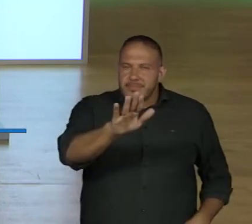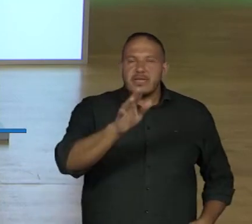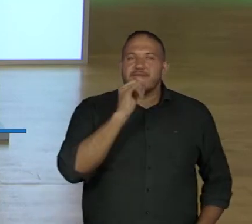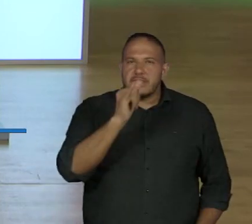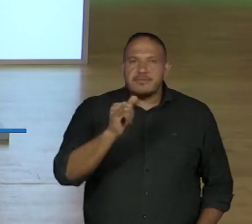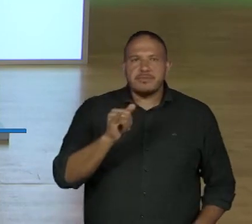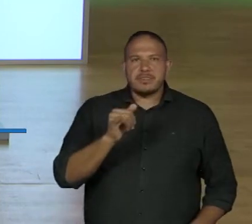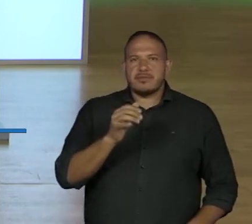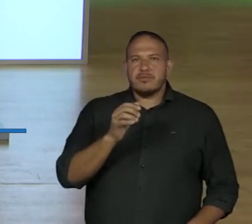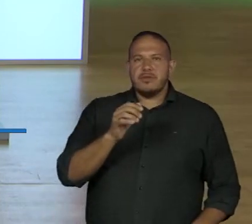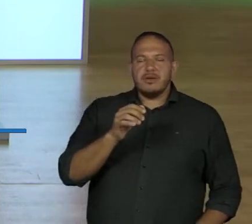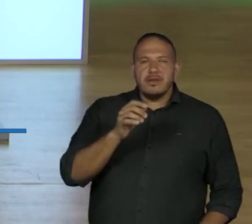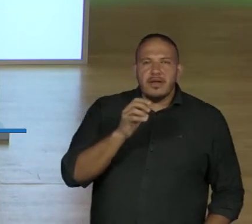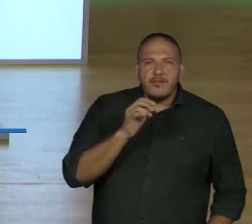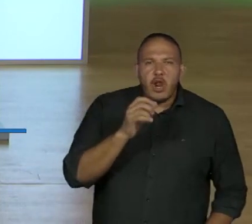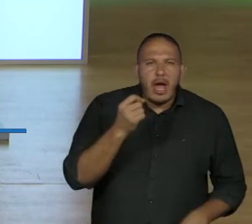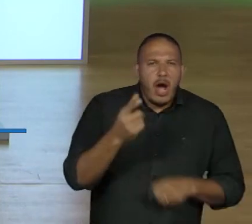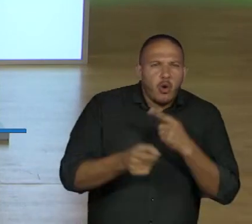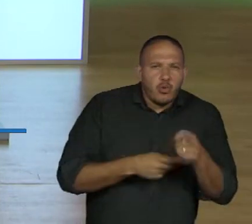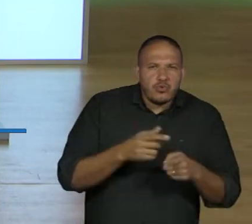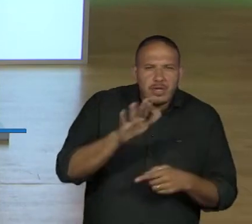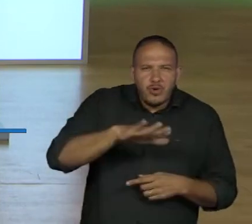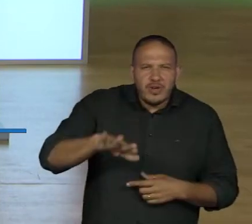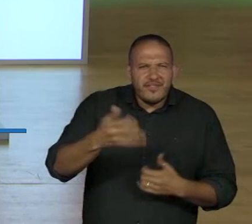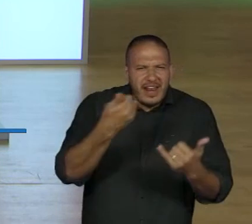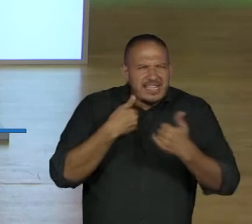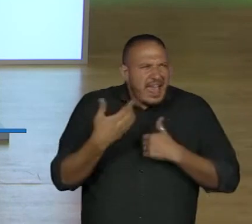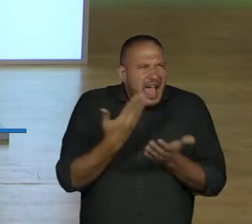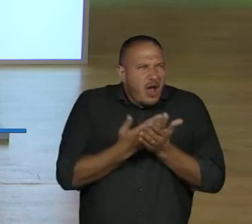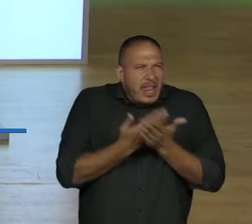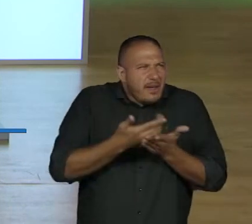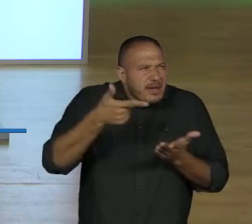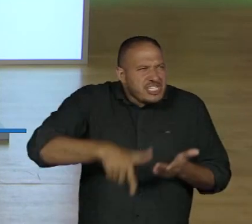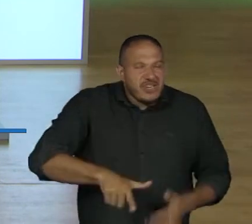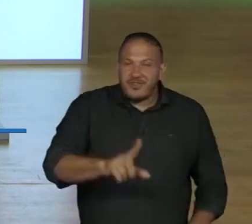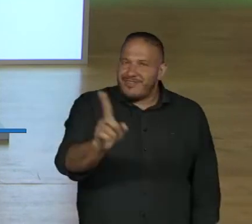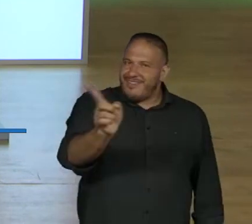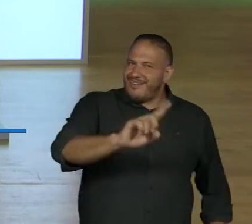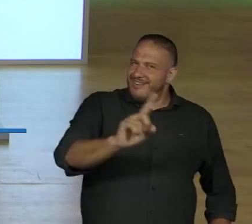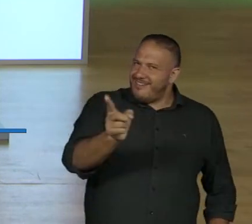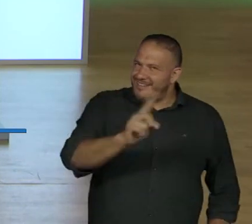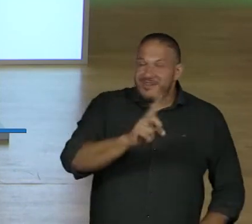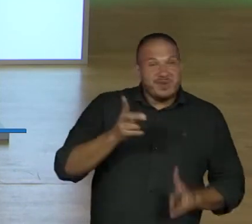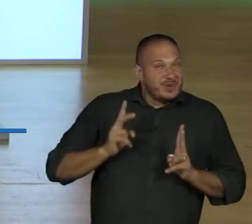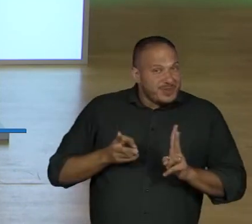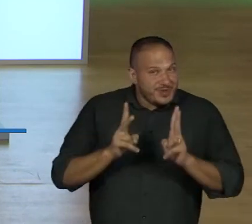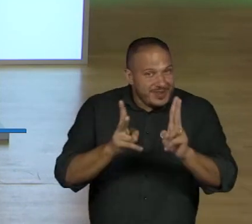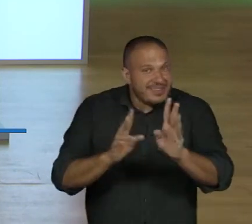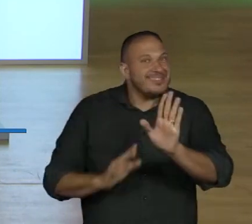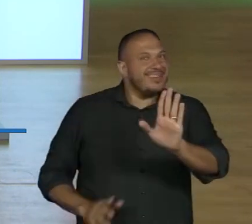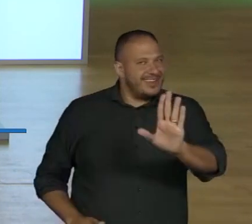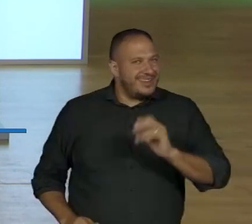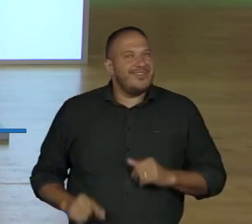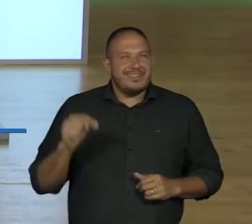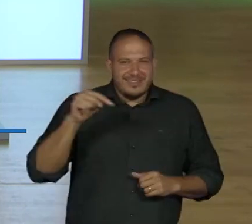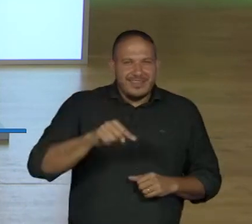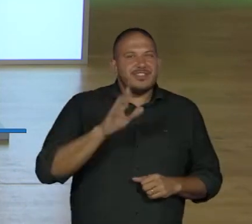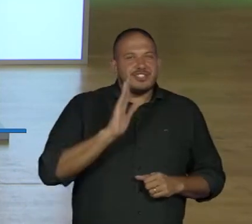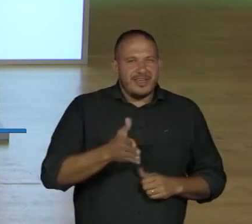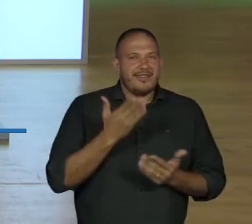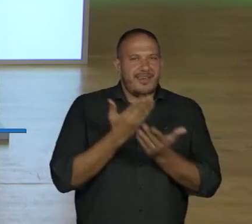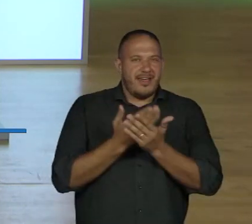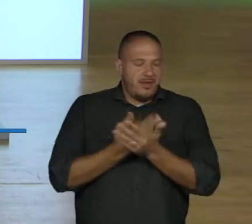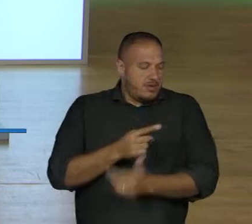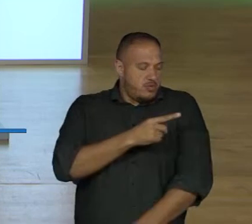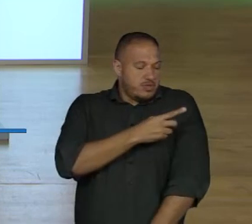alunos falando que a aula é repetida. Não é, é uma continuação da sequência didática, tá bom? Isso, essa daqui já é a aula 5